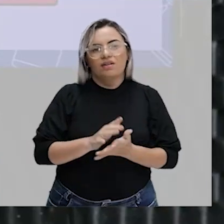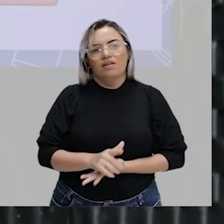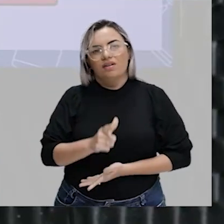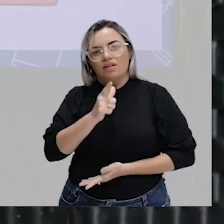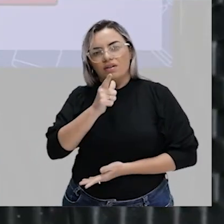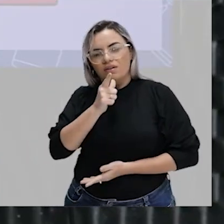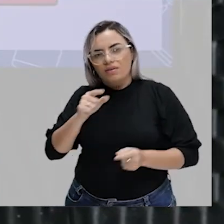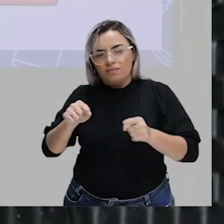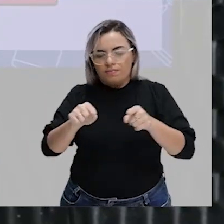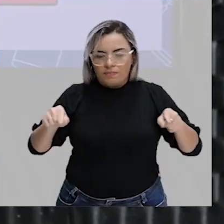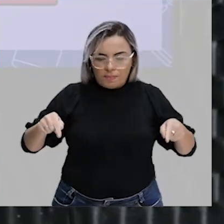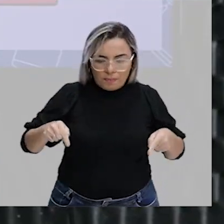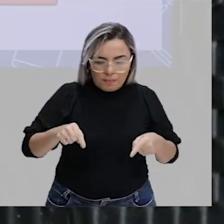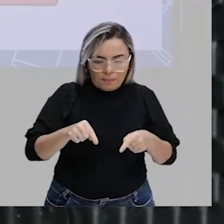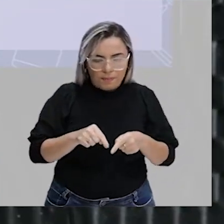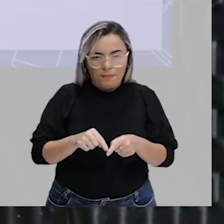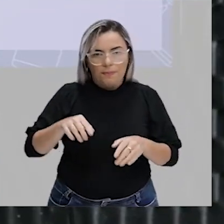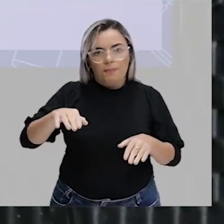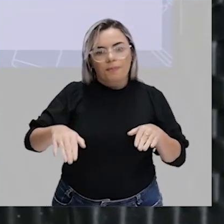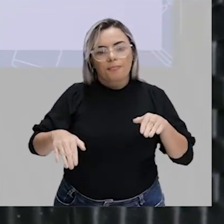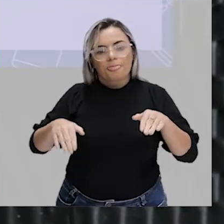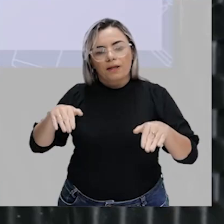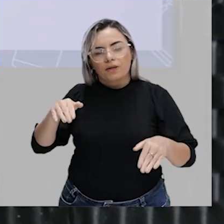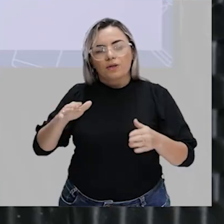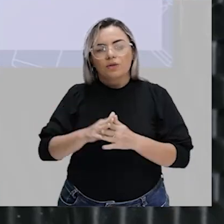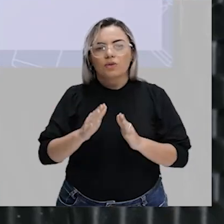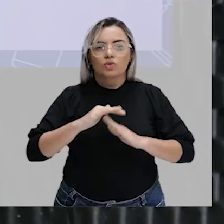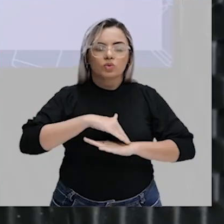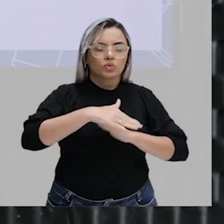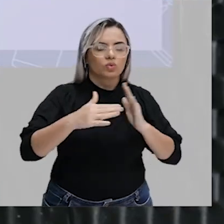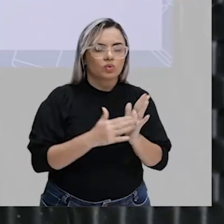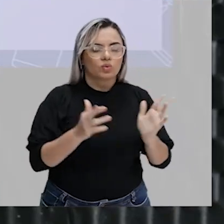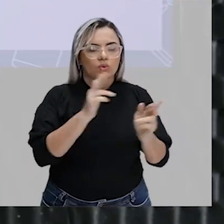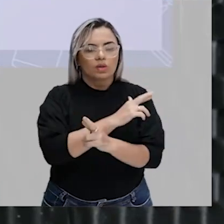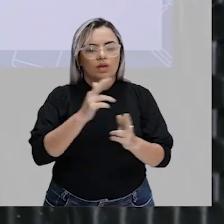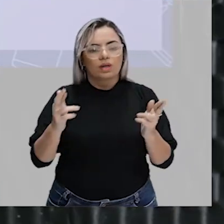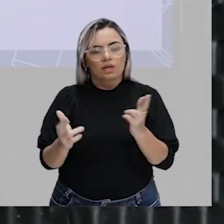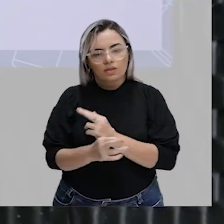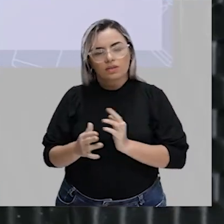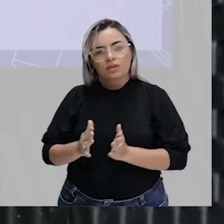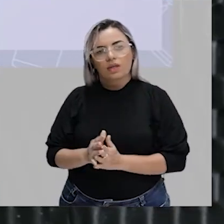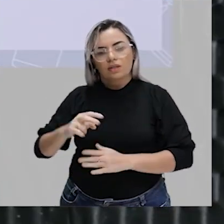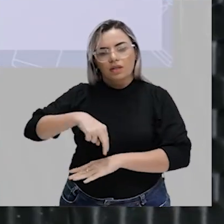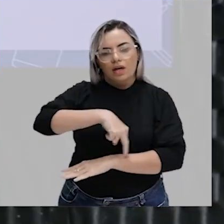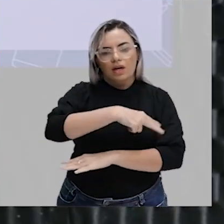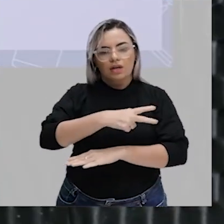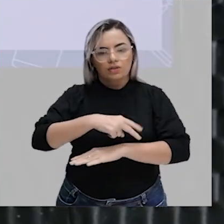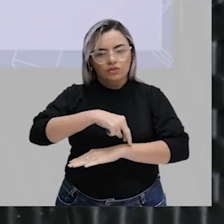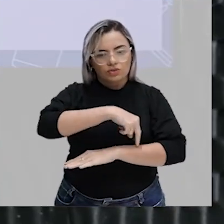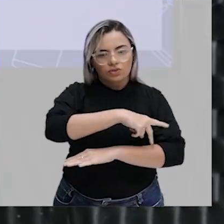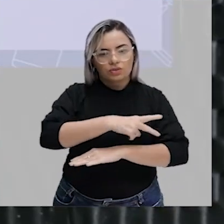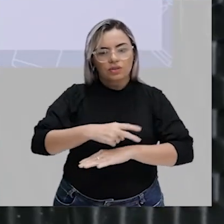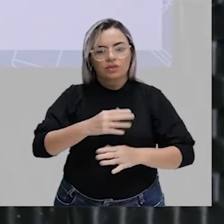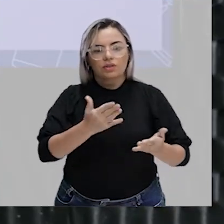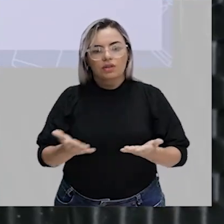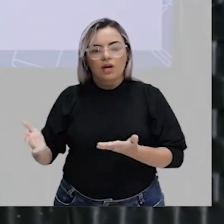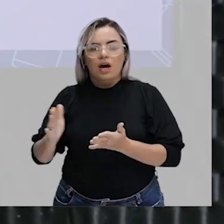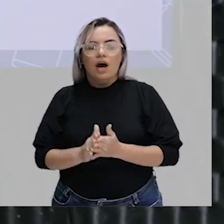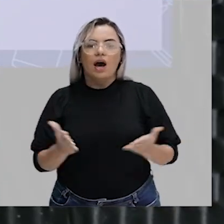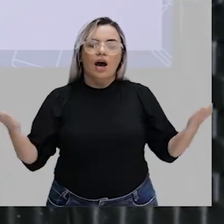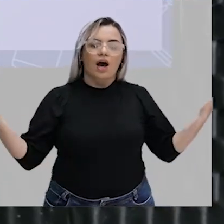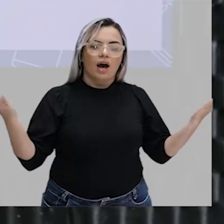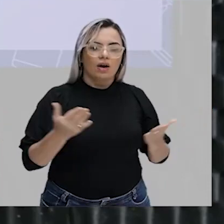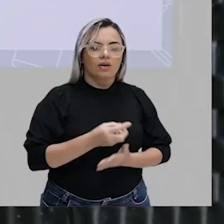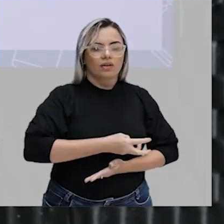pouquinho com a ginástica. A ginástica na BNCC. A educação física ela se divide